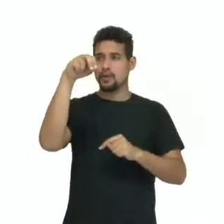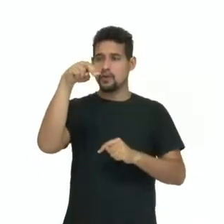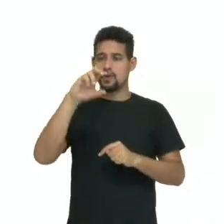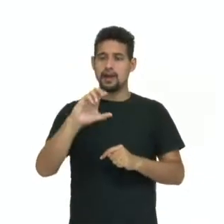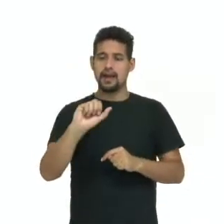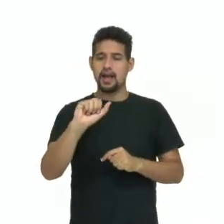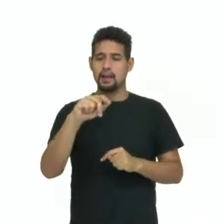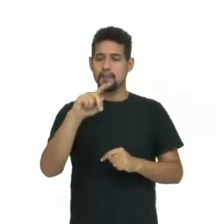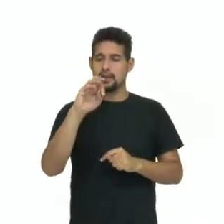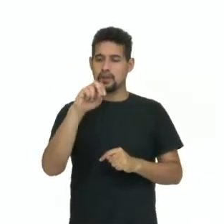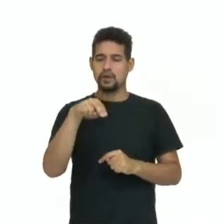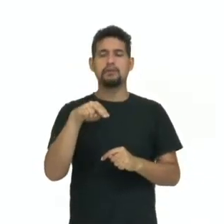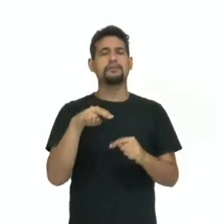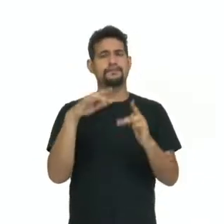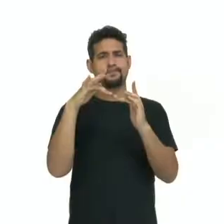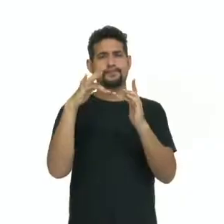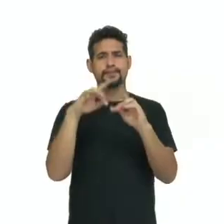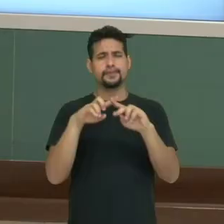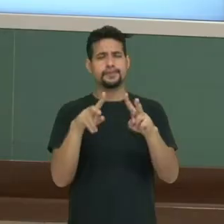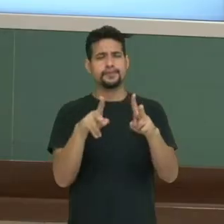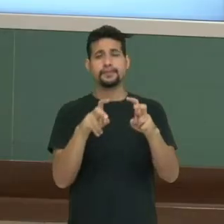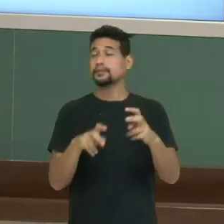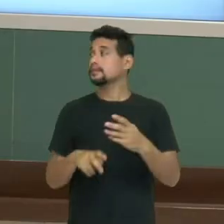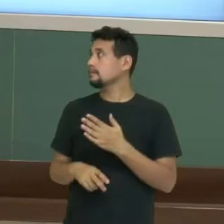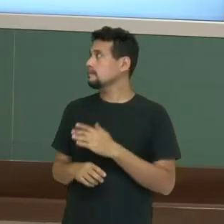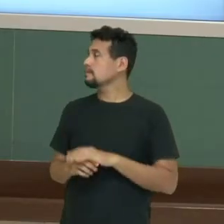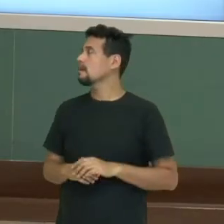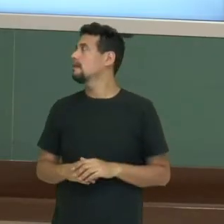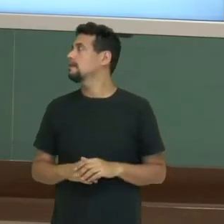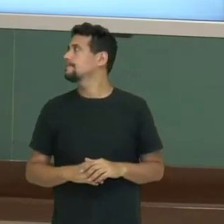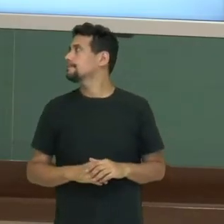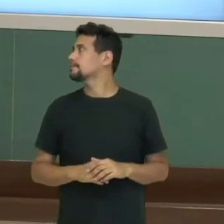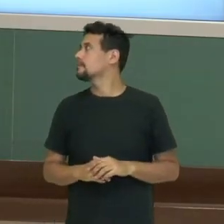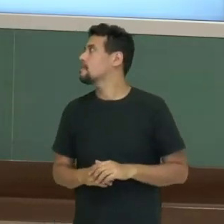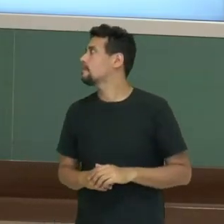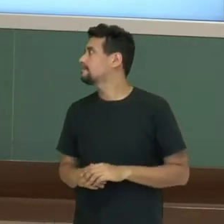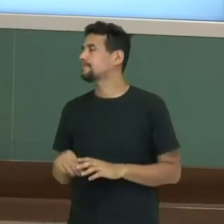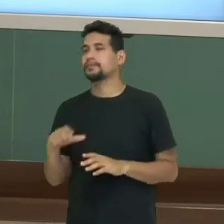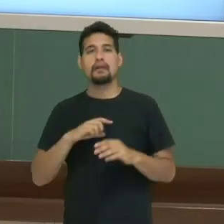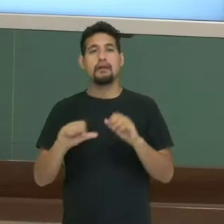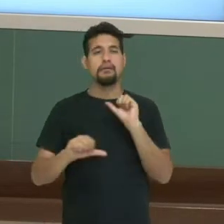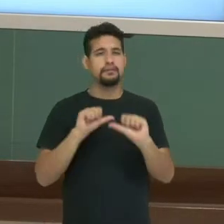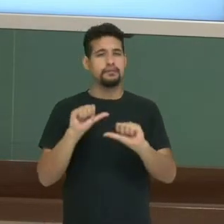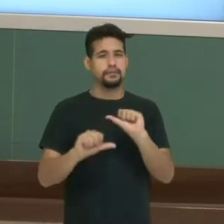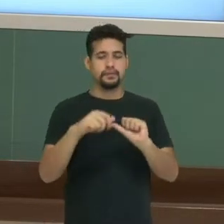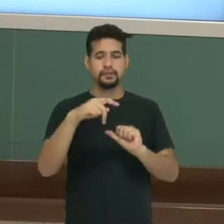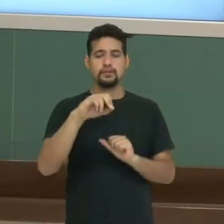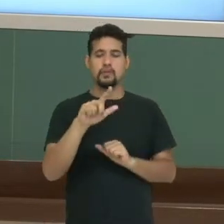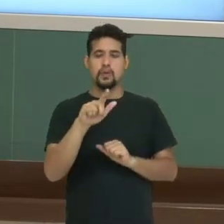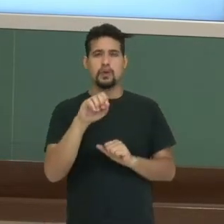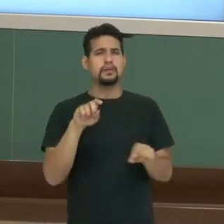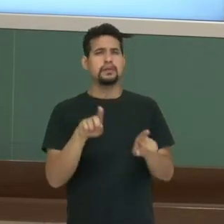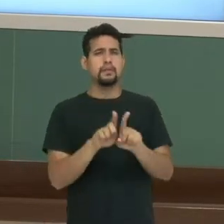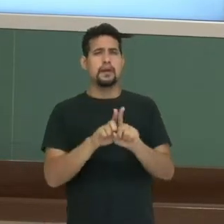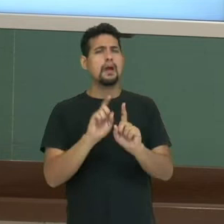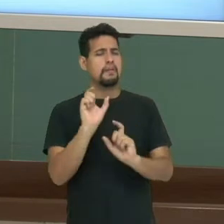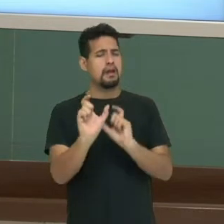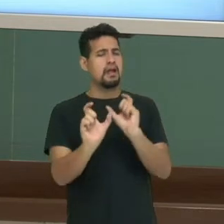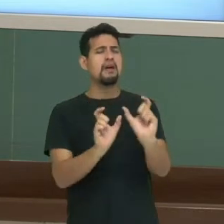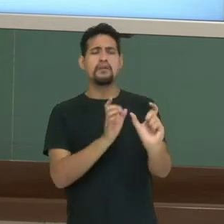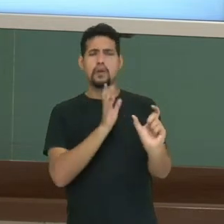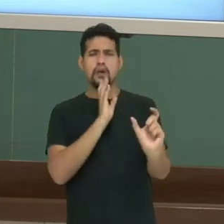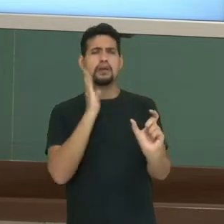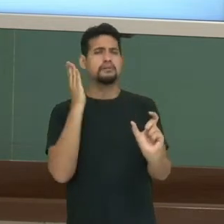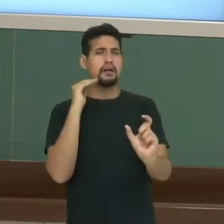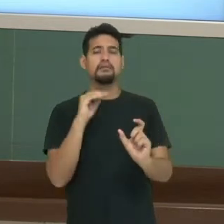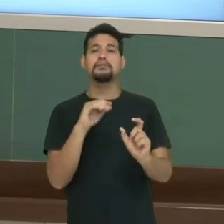da seguinte maneira. Então veja bem que aqui a gente vai ter uma inversão aí dos valores dos polos para as palavras que a gente já conhece lá das